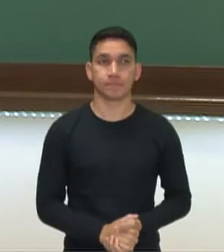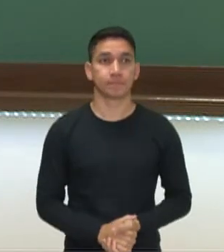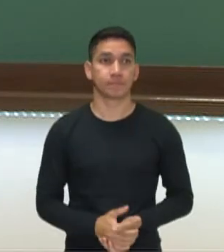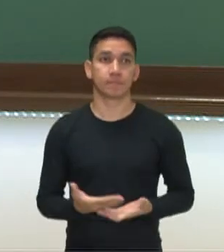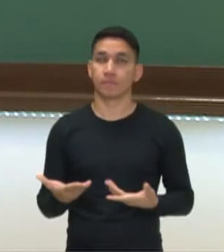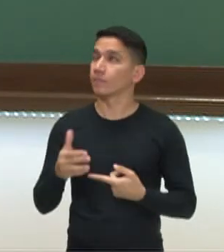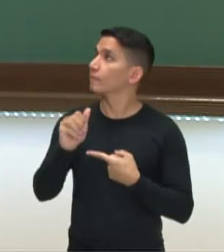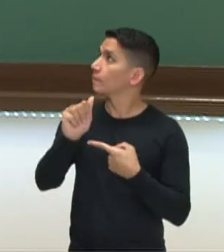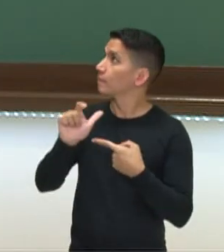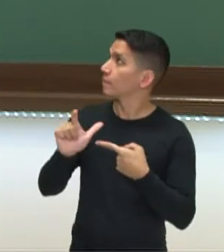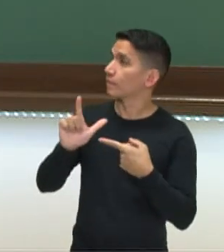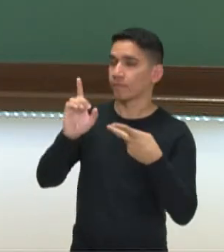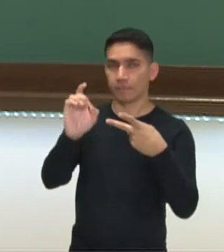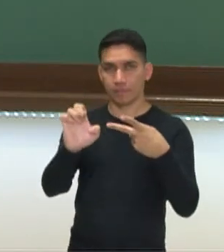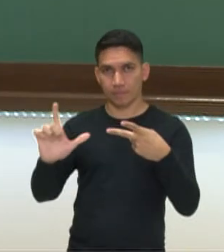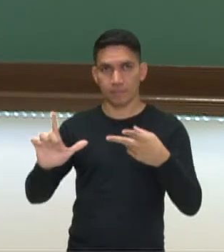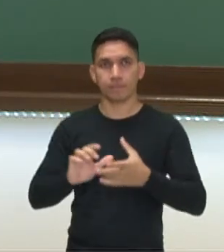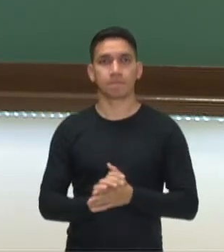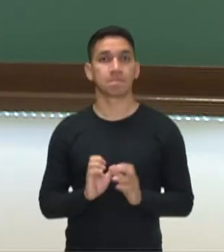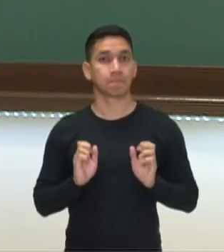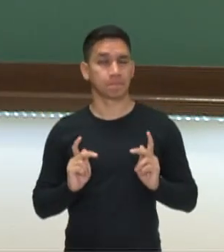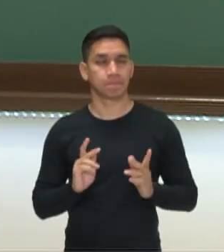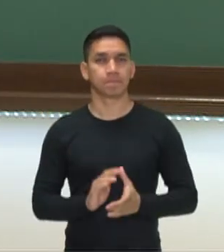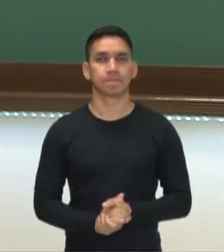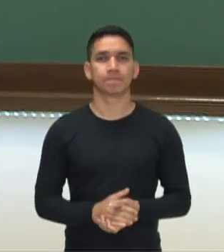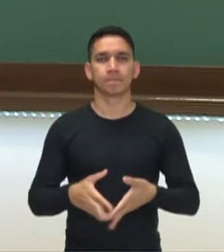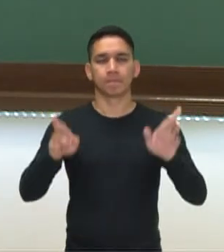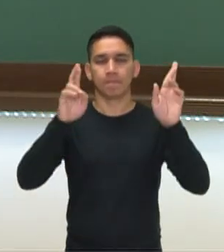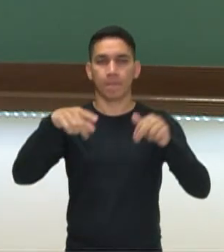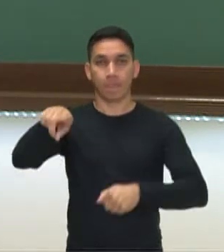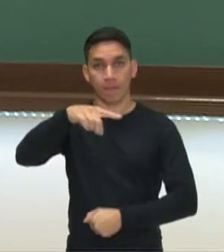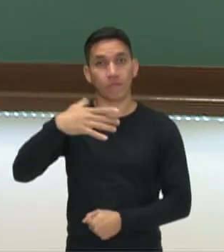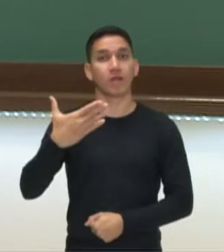Ficaria al e del, ok? Eu